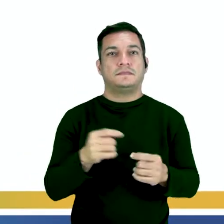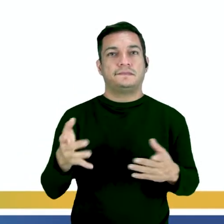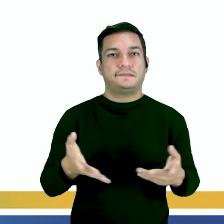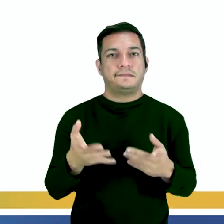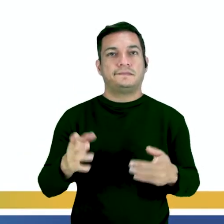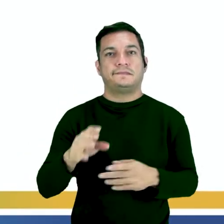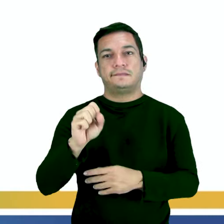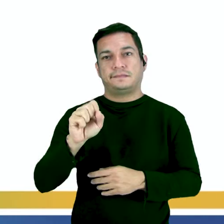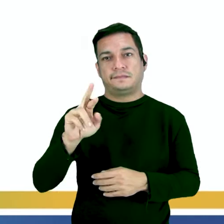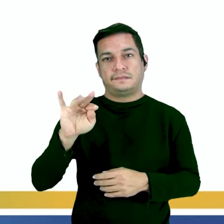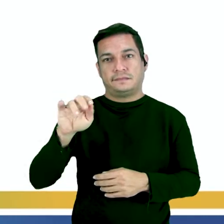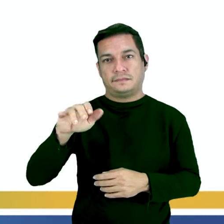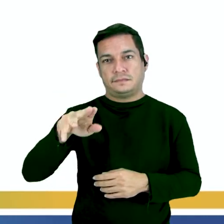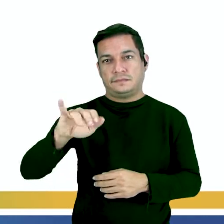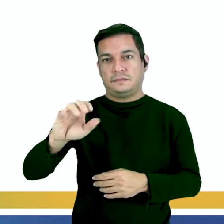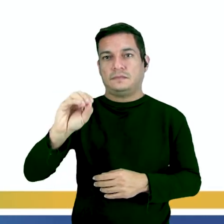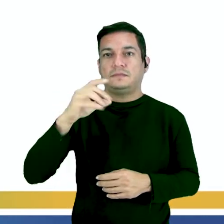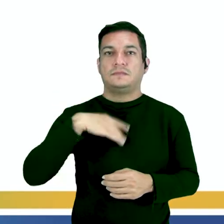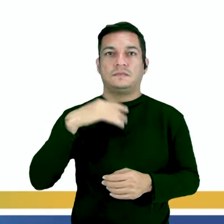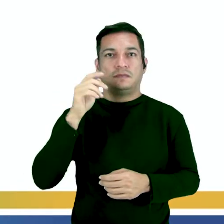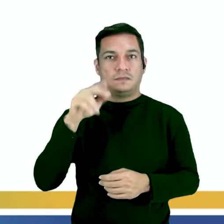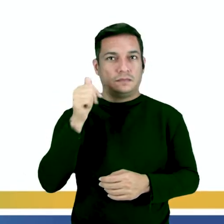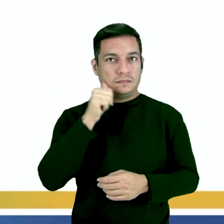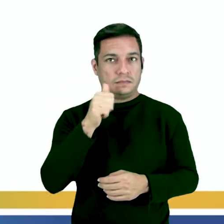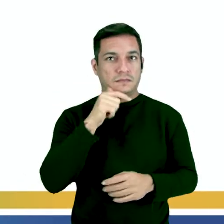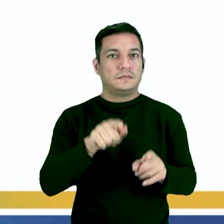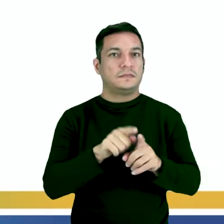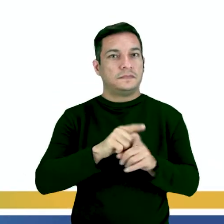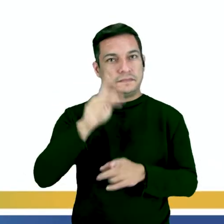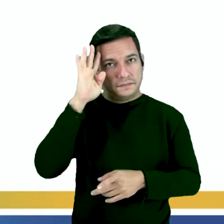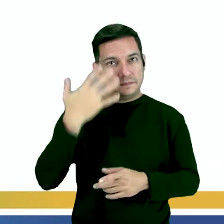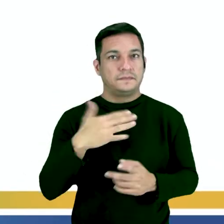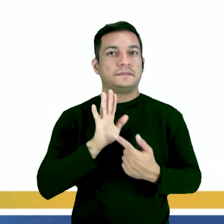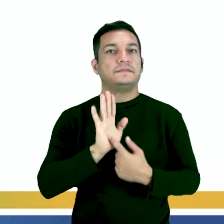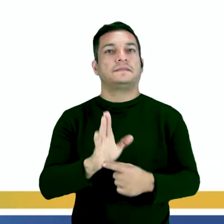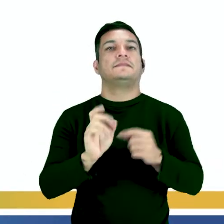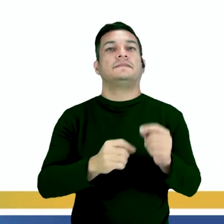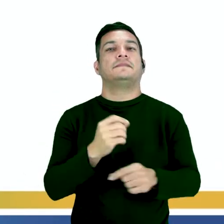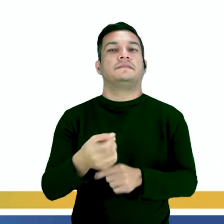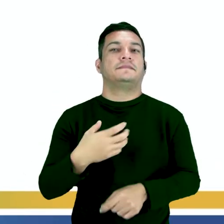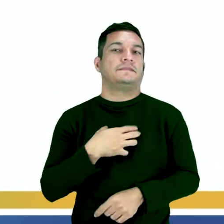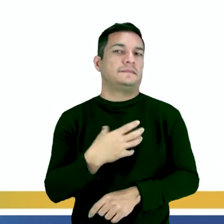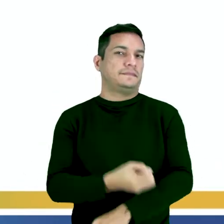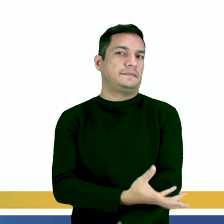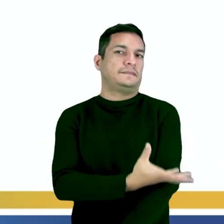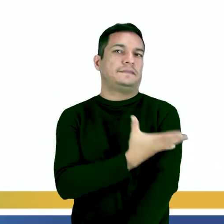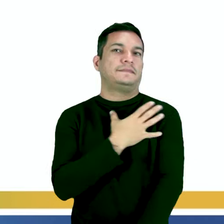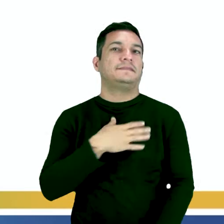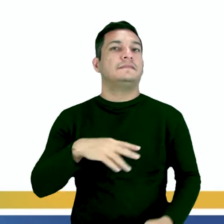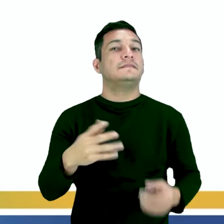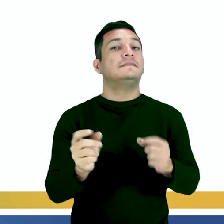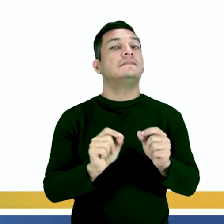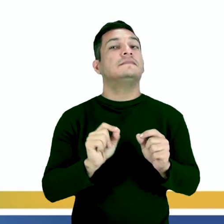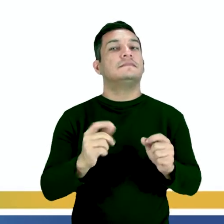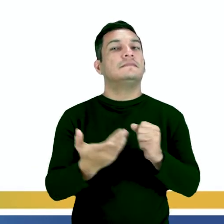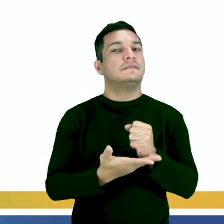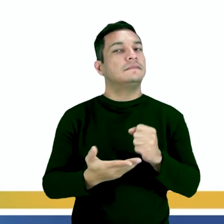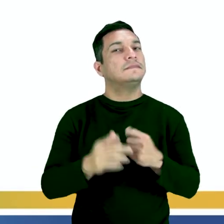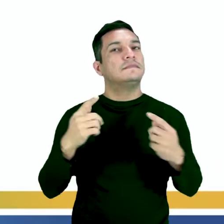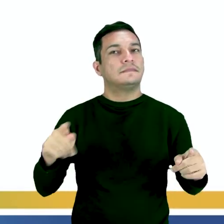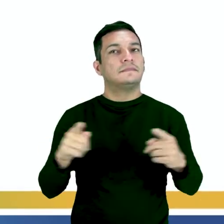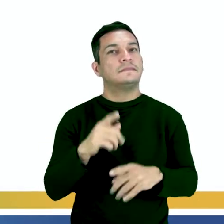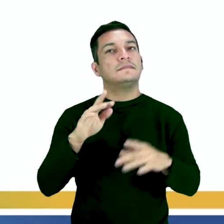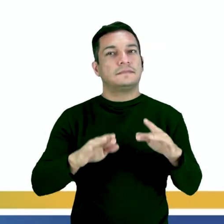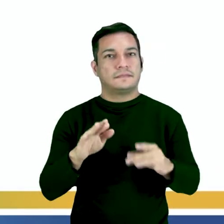pelo sertanejo universitário, as mulheres também resolveram demonstrar os seus sentimentos através da música. Apesar de,